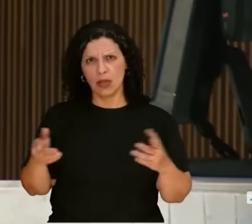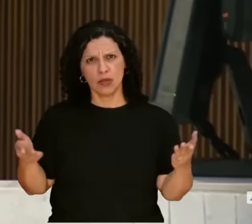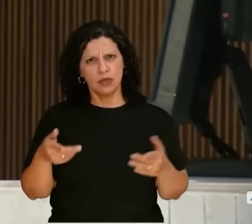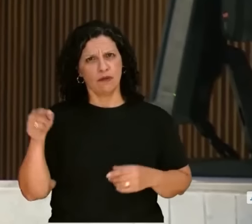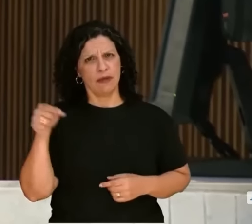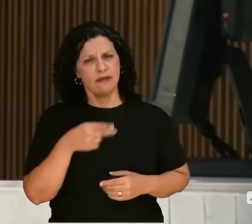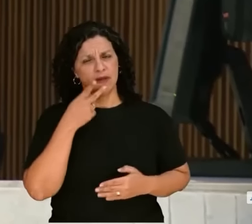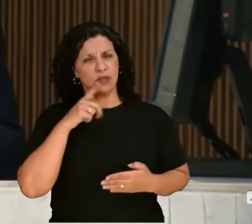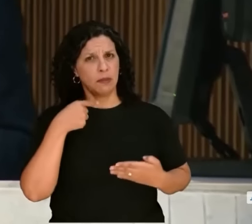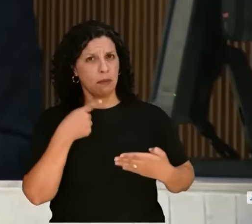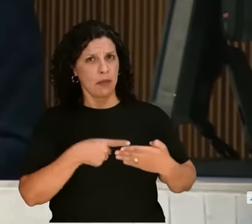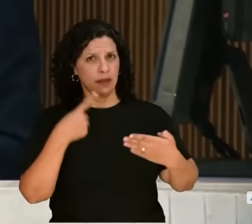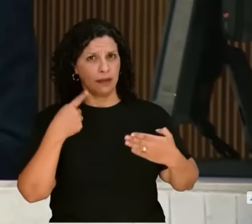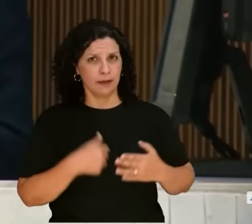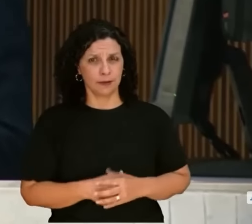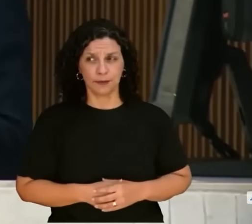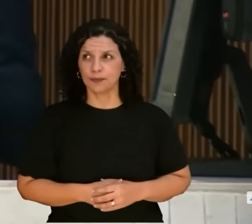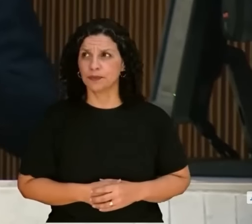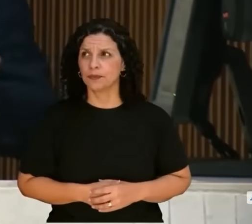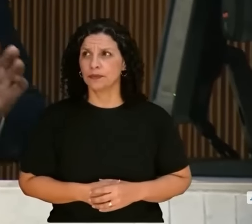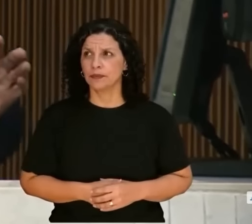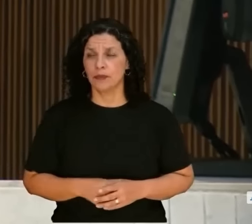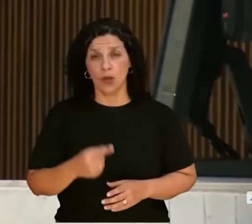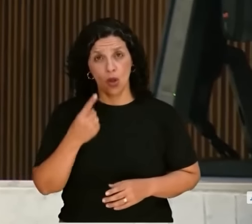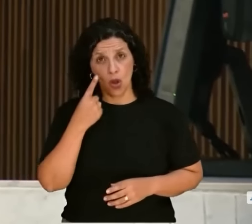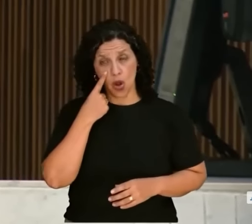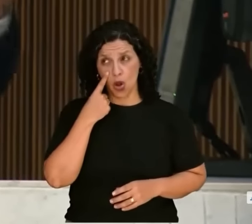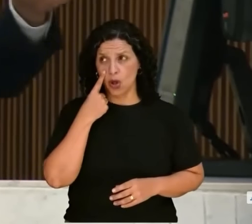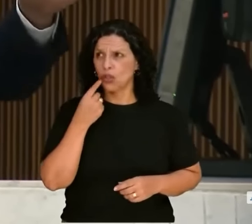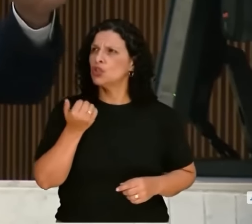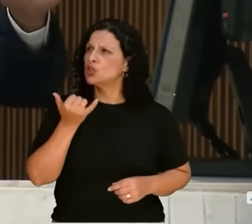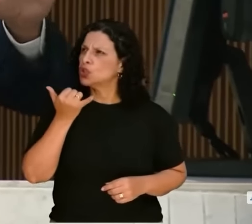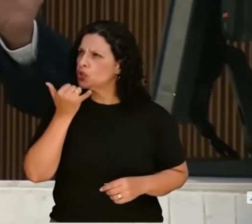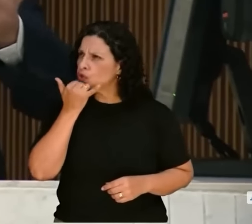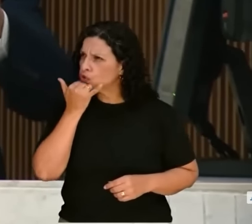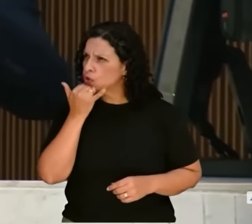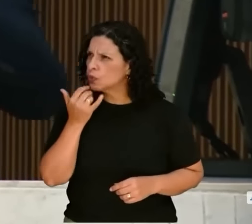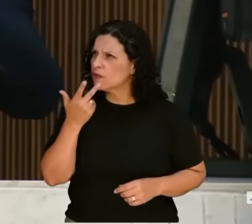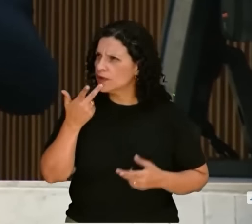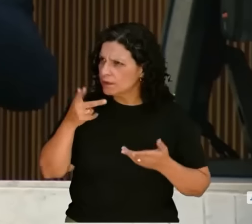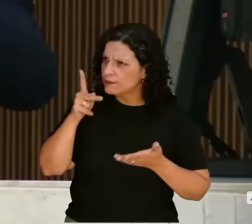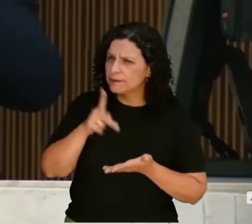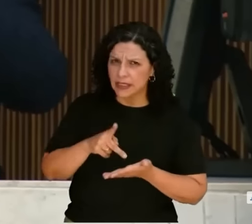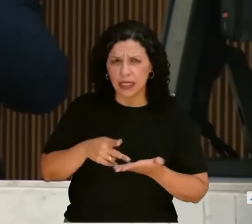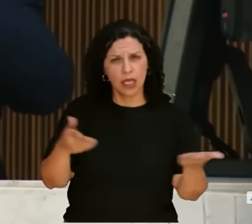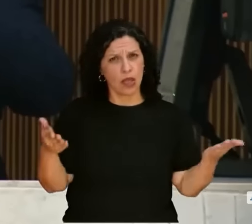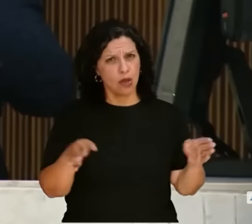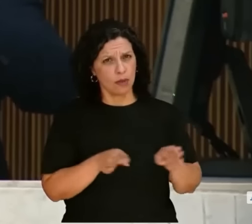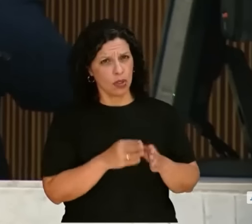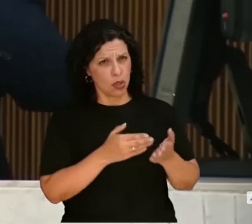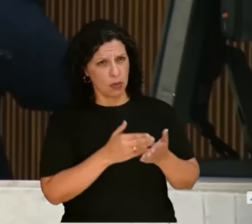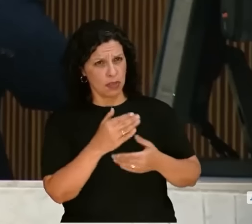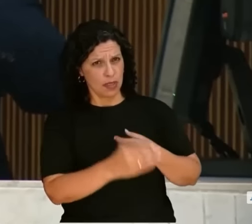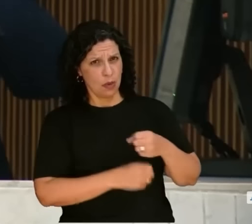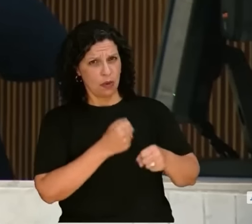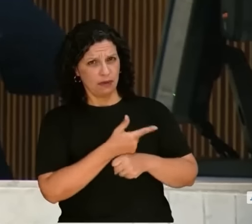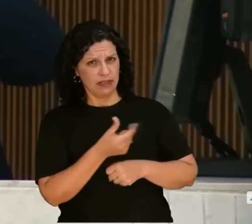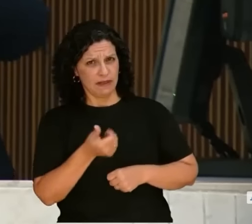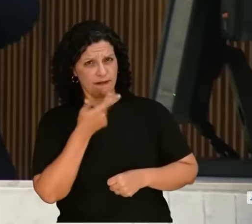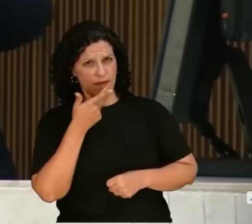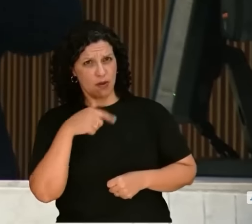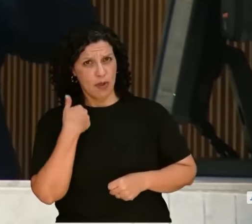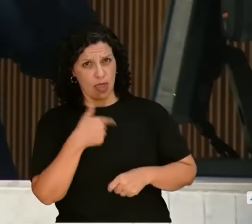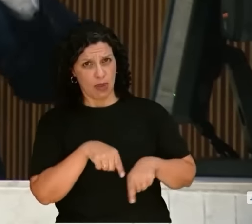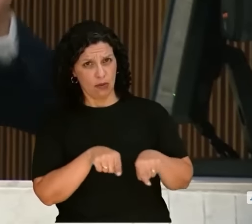falar do pedágio. Gente, desculpem a franqueza e não quero começar o ano dizendo que eu